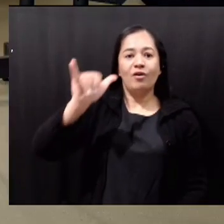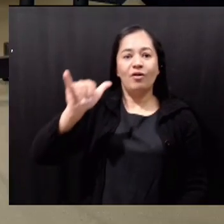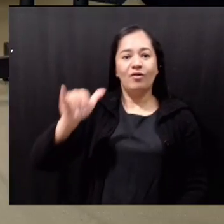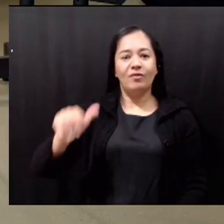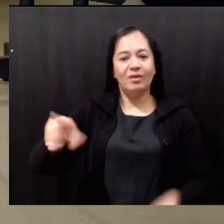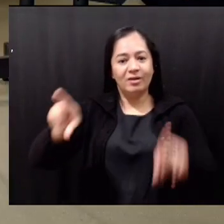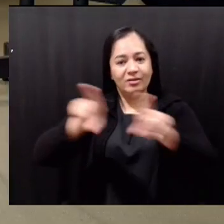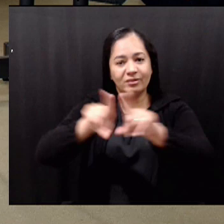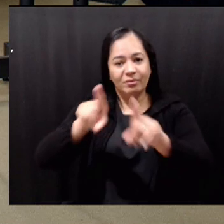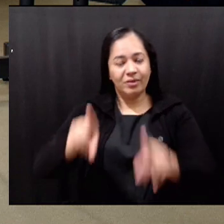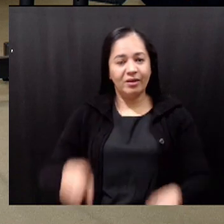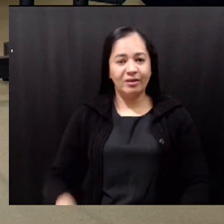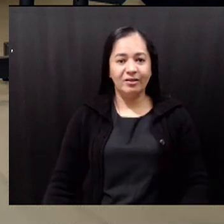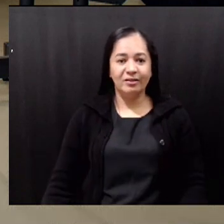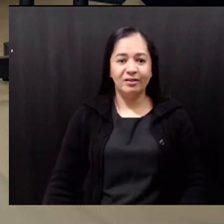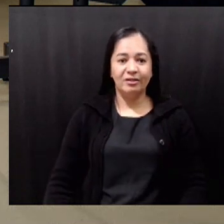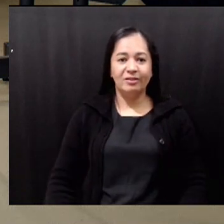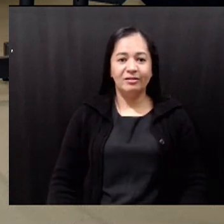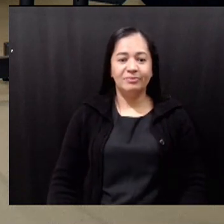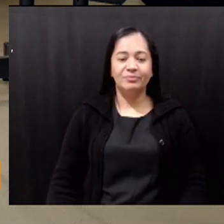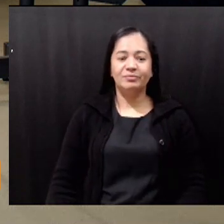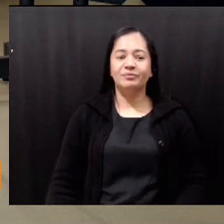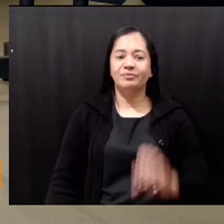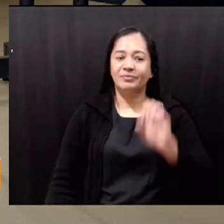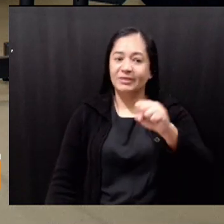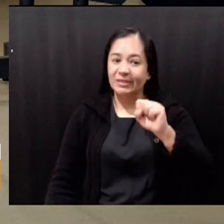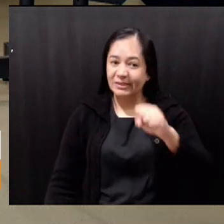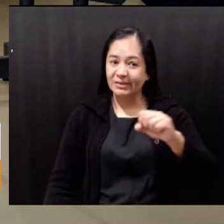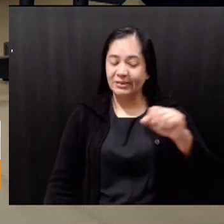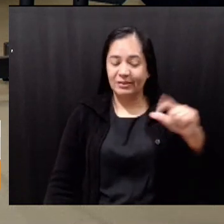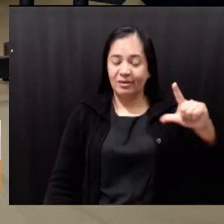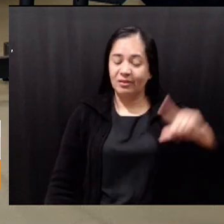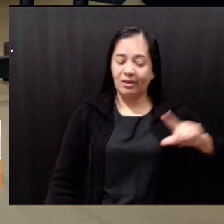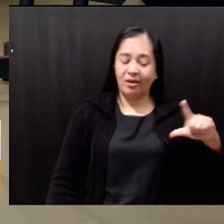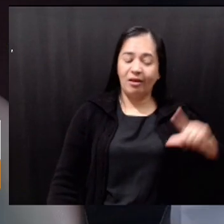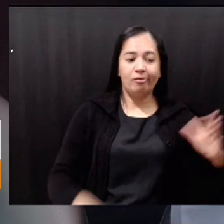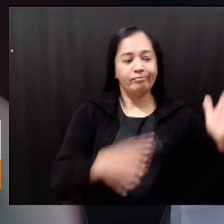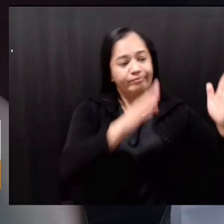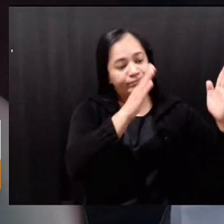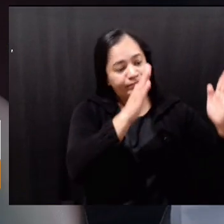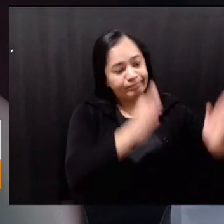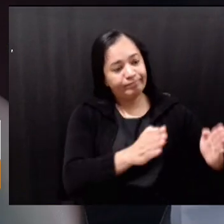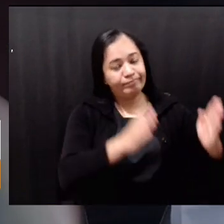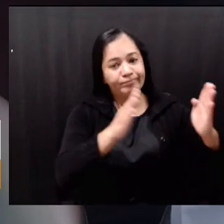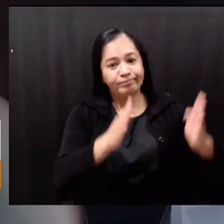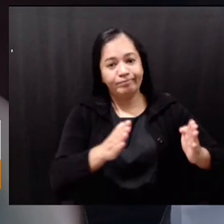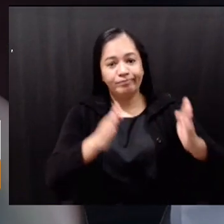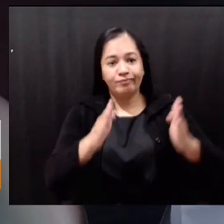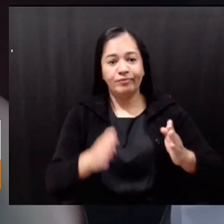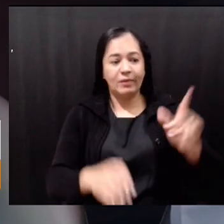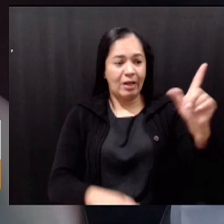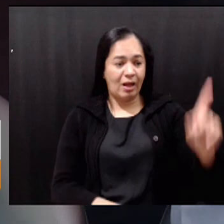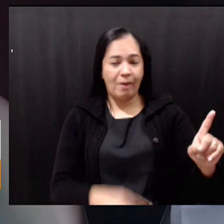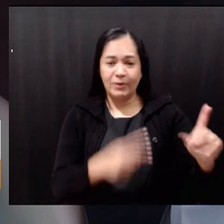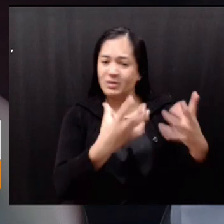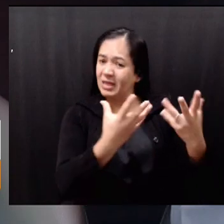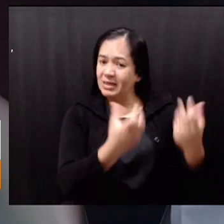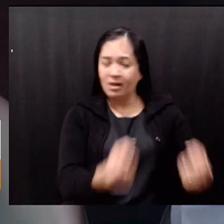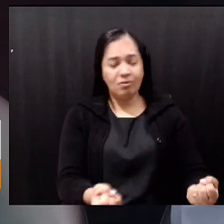acho que existe aí um processo, né? O que é o sujeito não entender esse afastamento, Uhum.